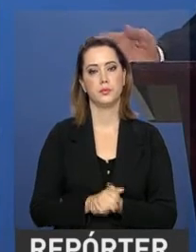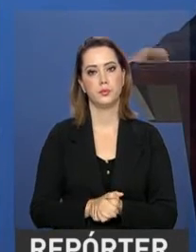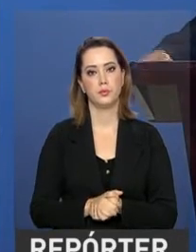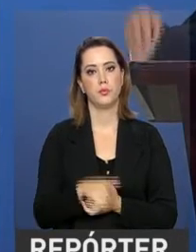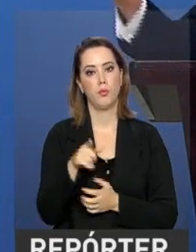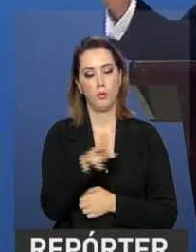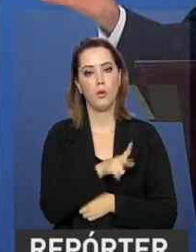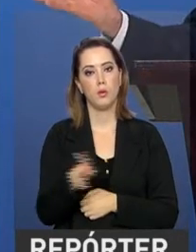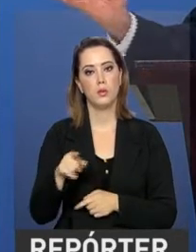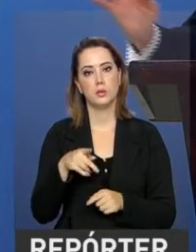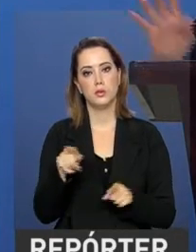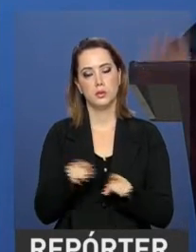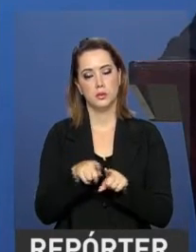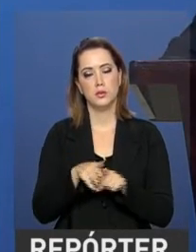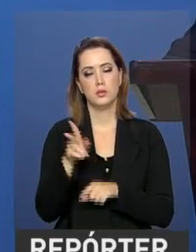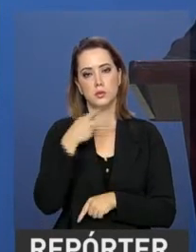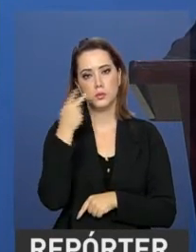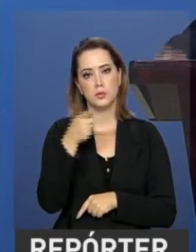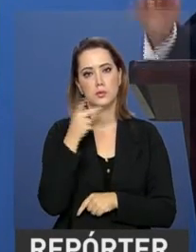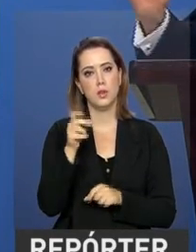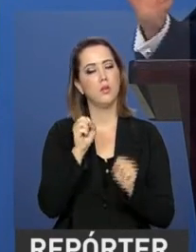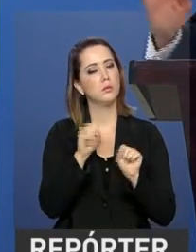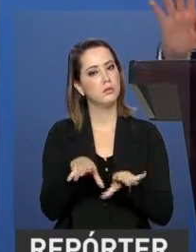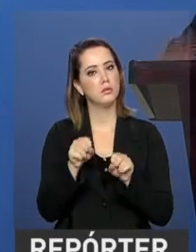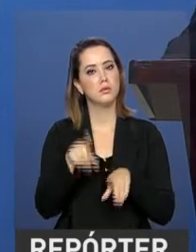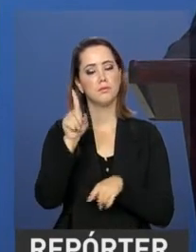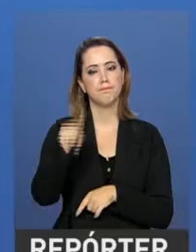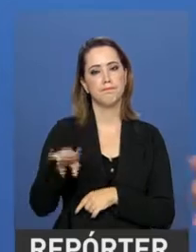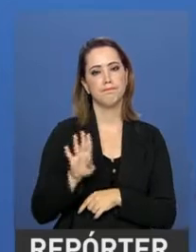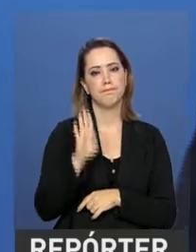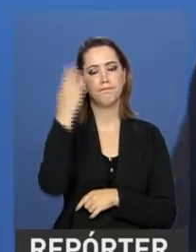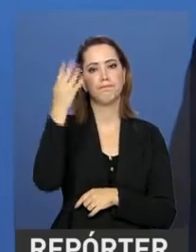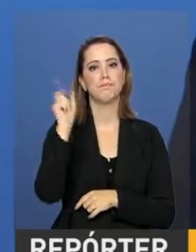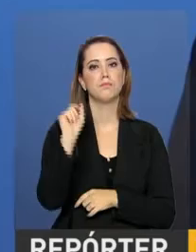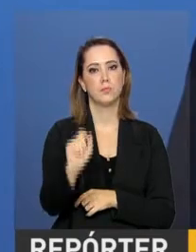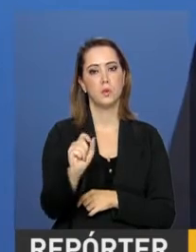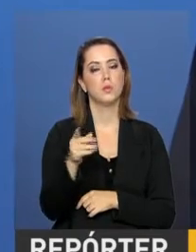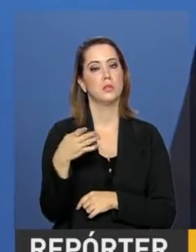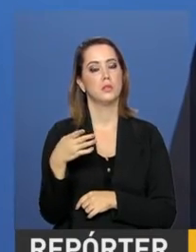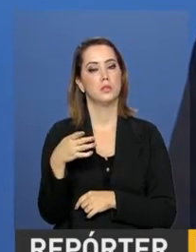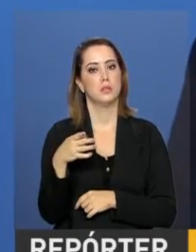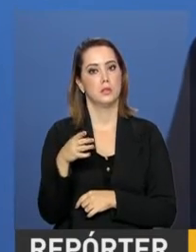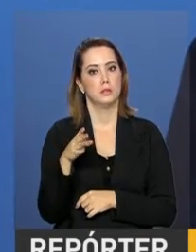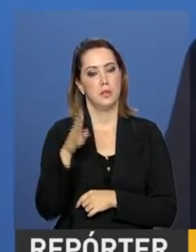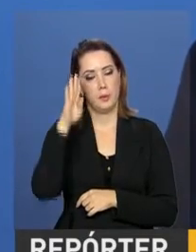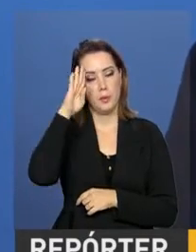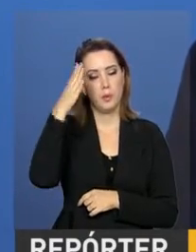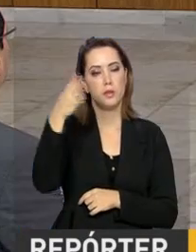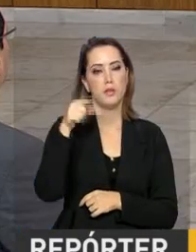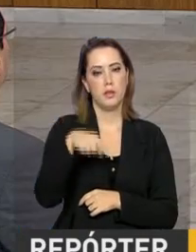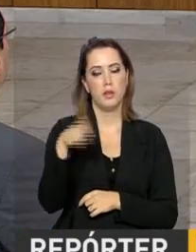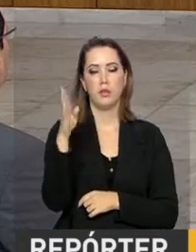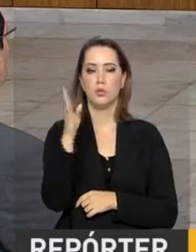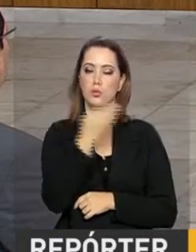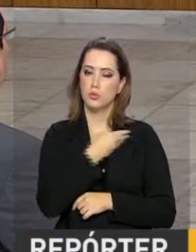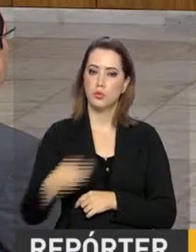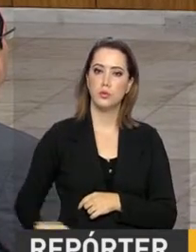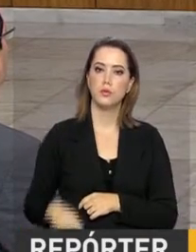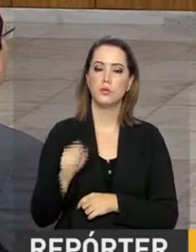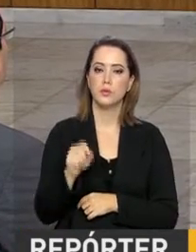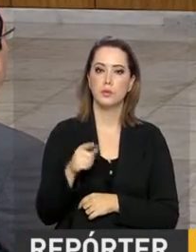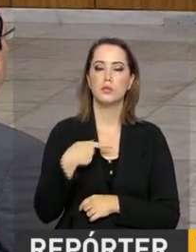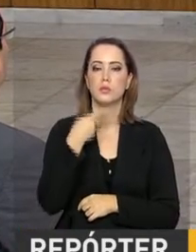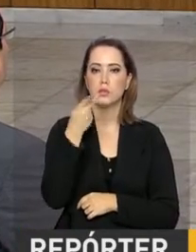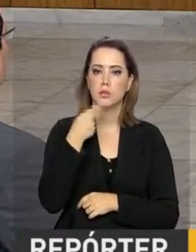disse que a educação é uma prioridade em seu governo eu quero complementava a nossa filha por essa iniciativa